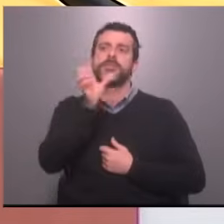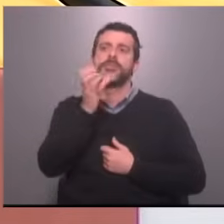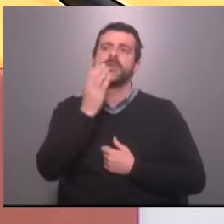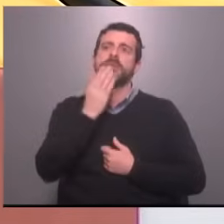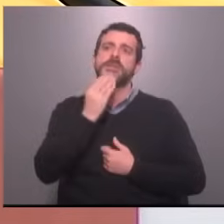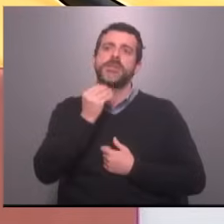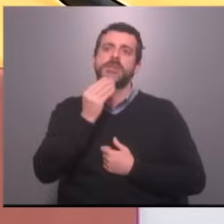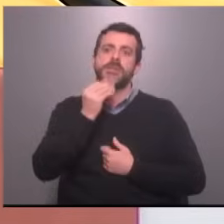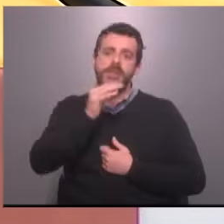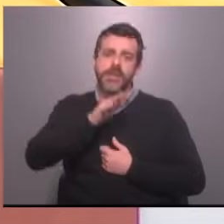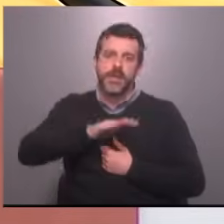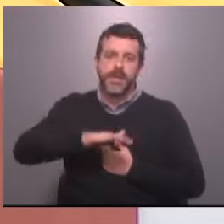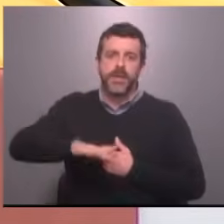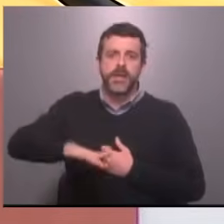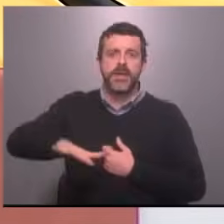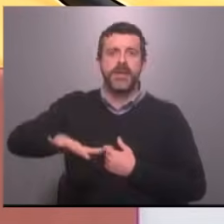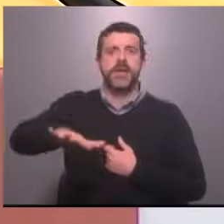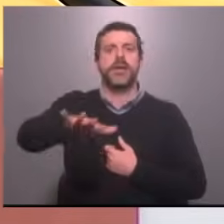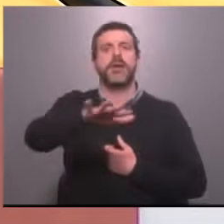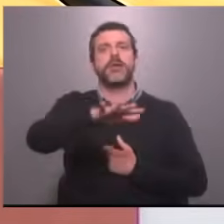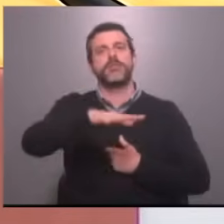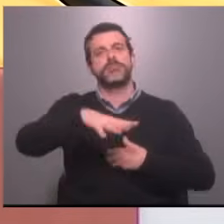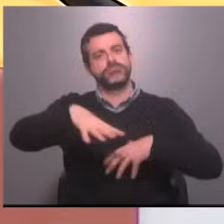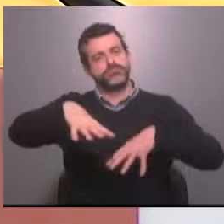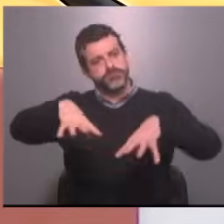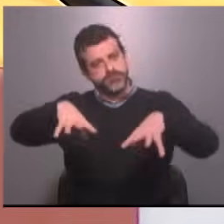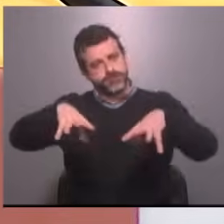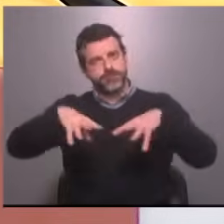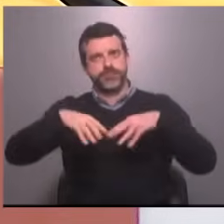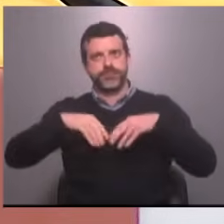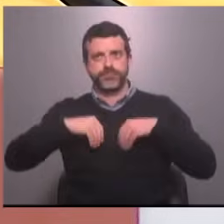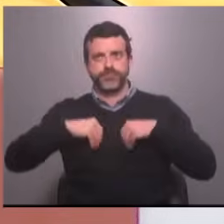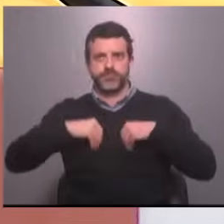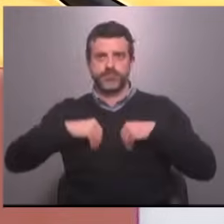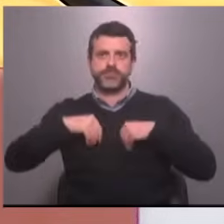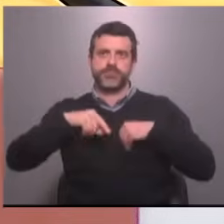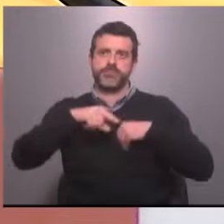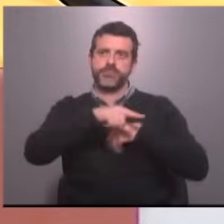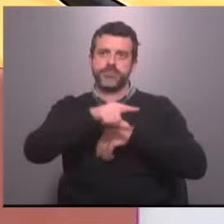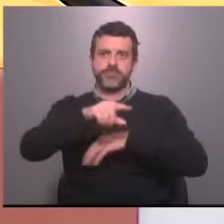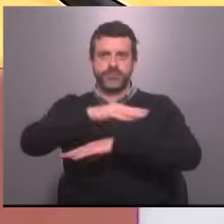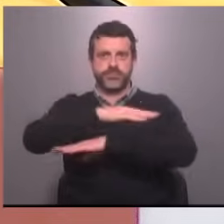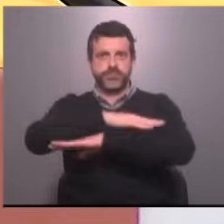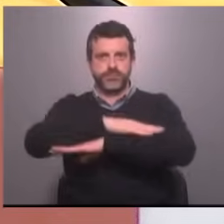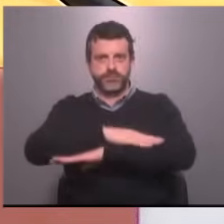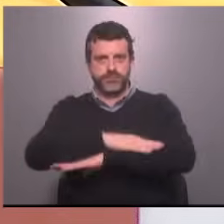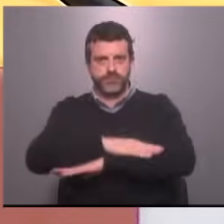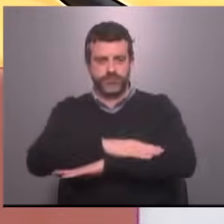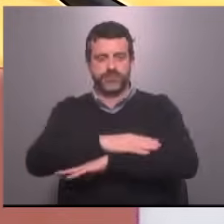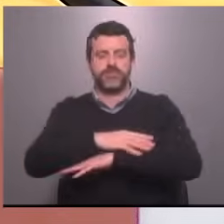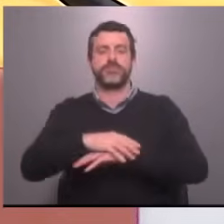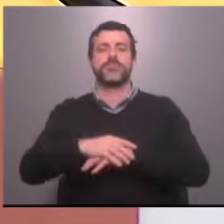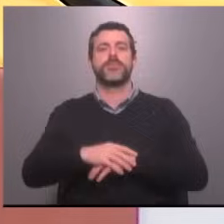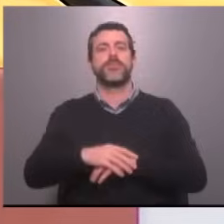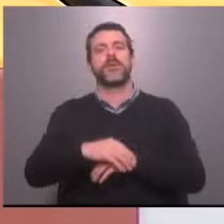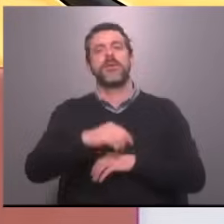Acolheu a Israel, seu servo,